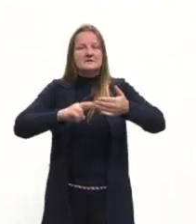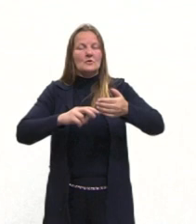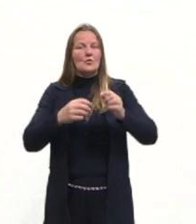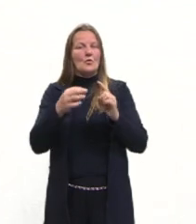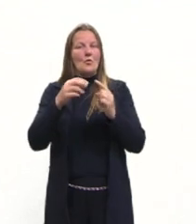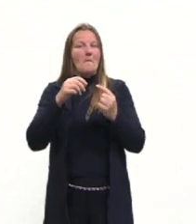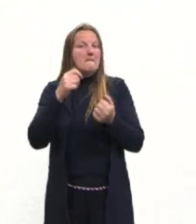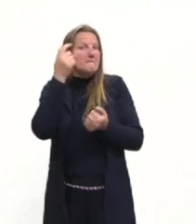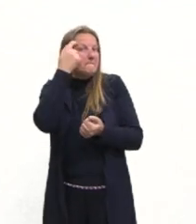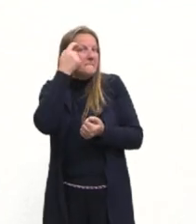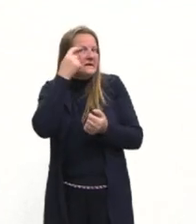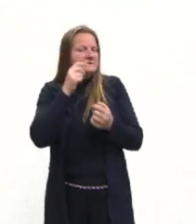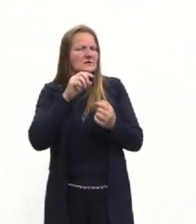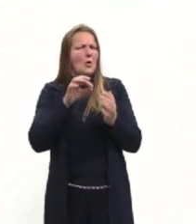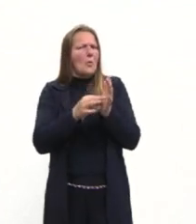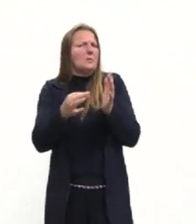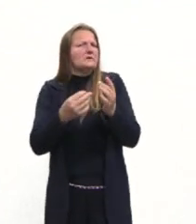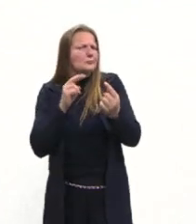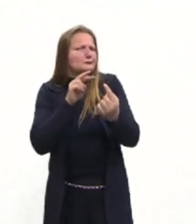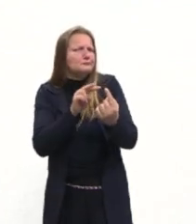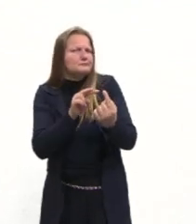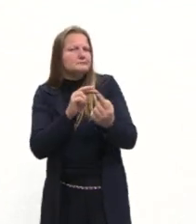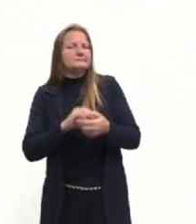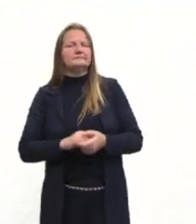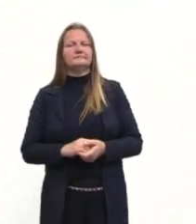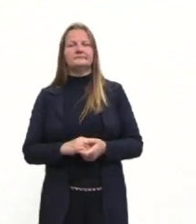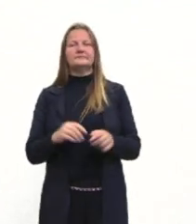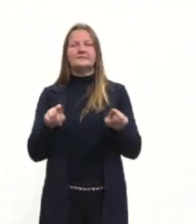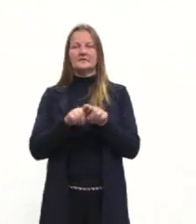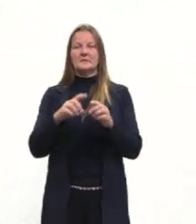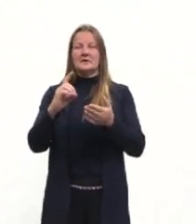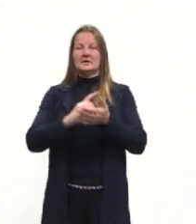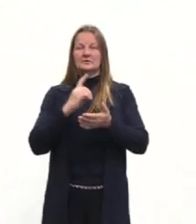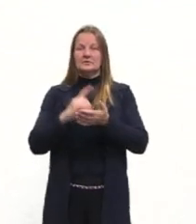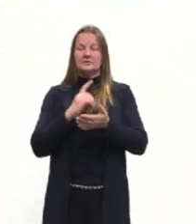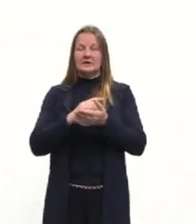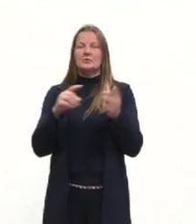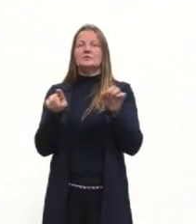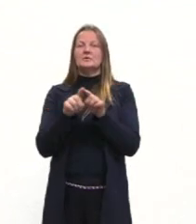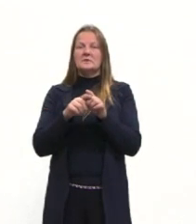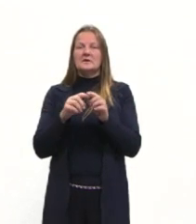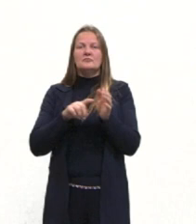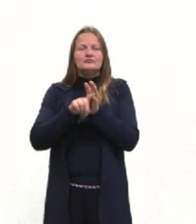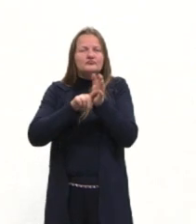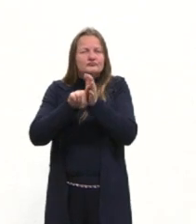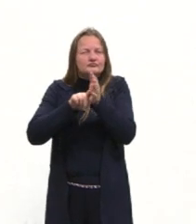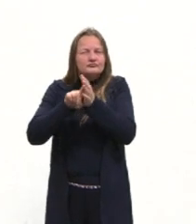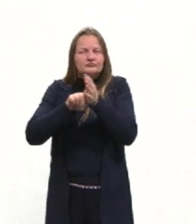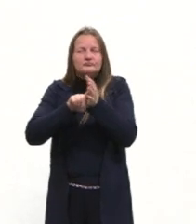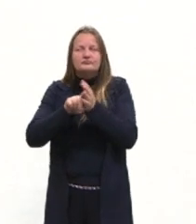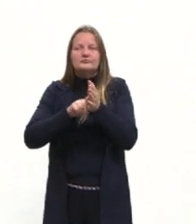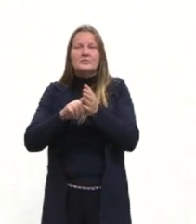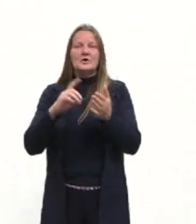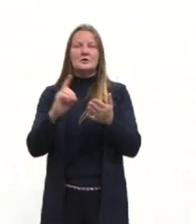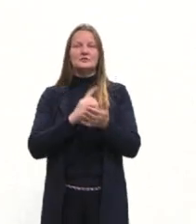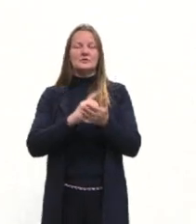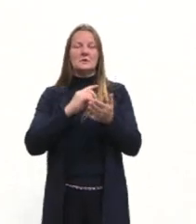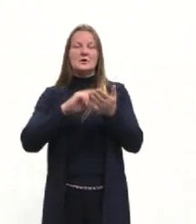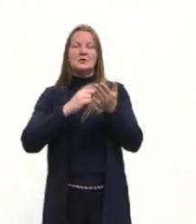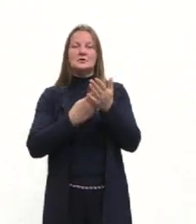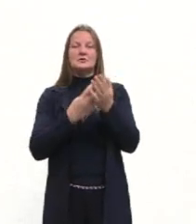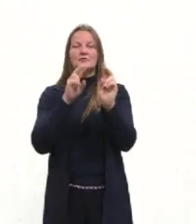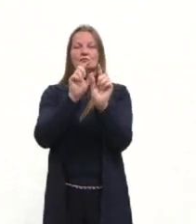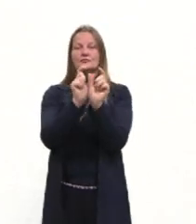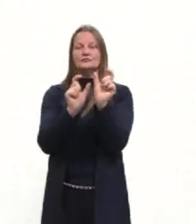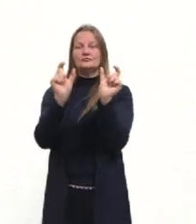julgamento que se faz sobre alguma coisa. E além de ir lá para o dicionário, eu também fui para um dicionário aí de sinônimos,